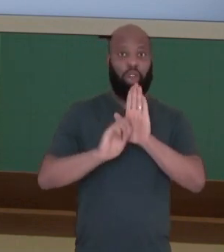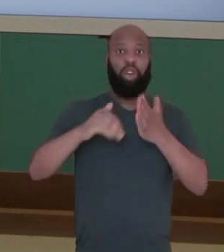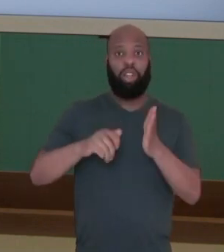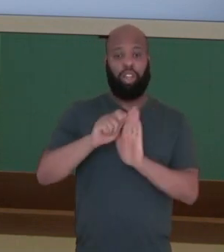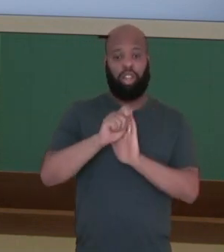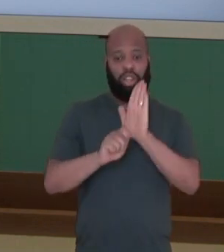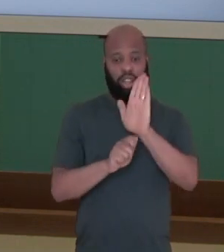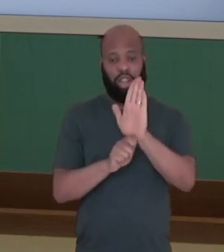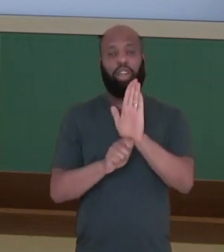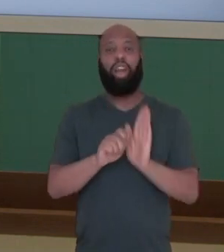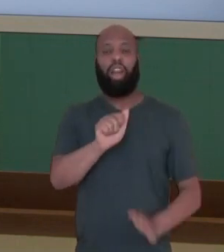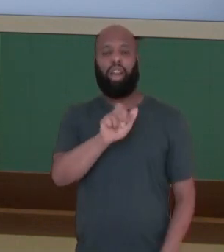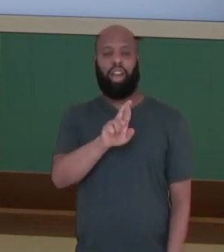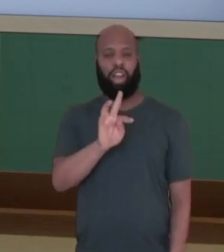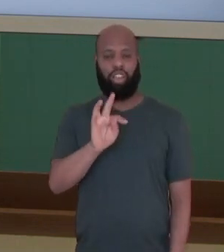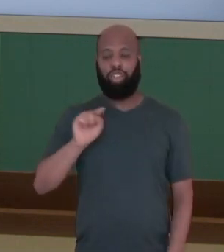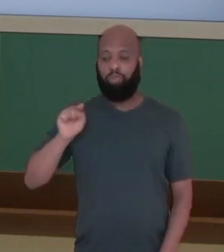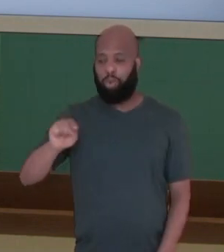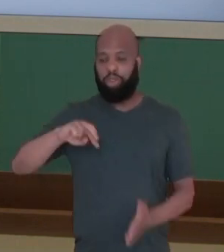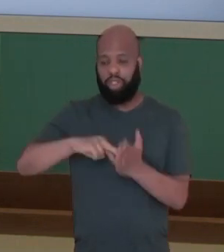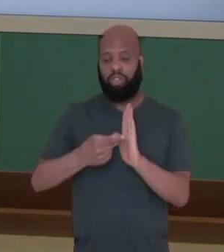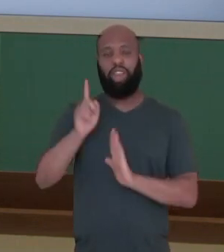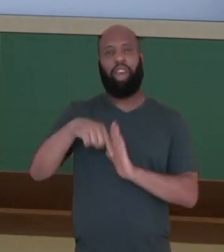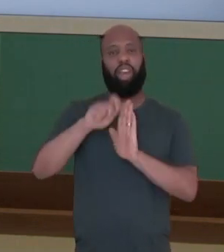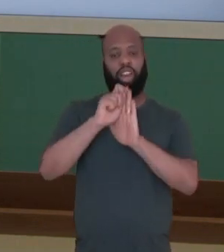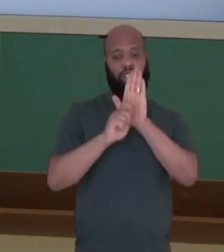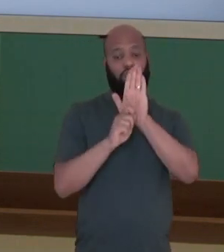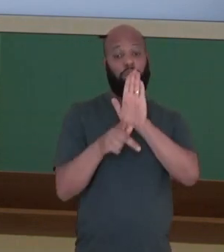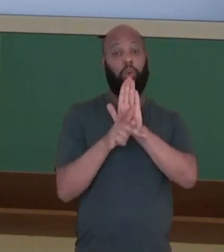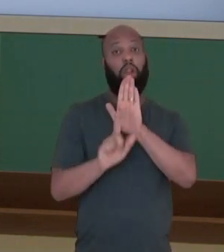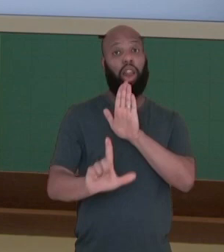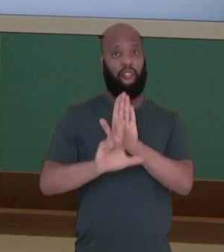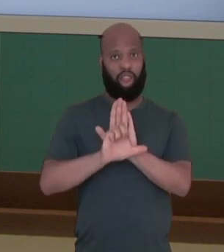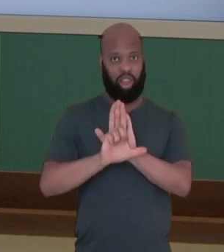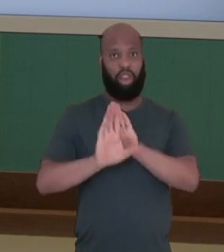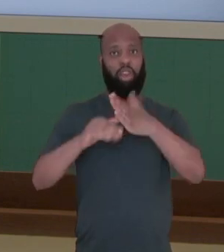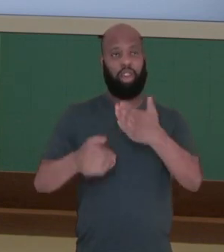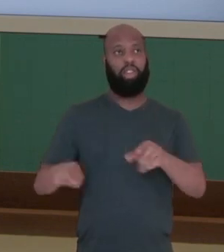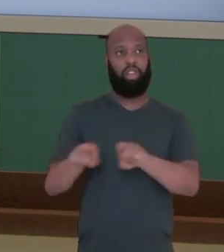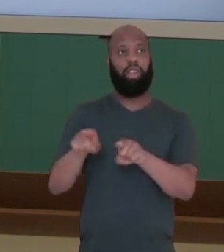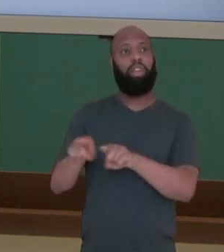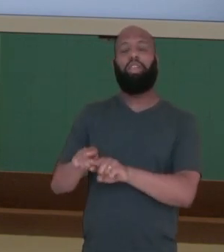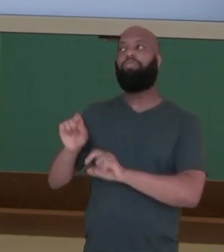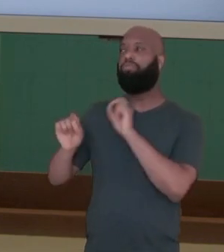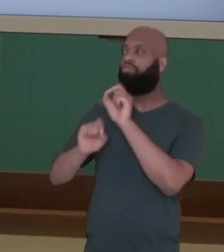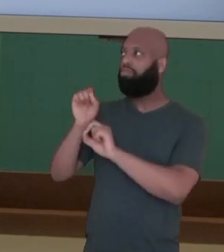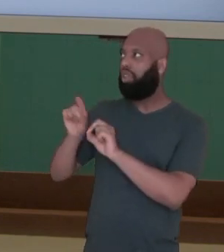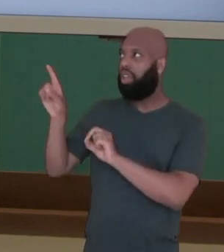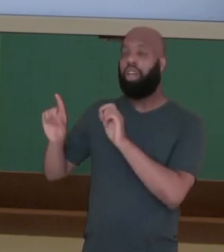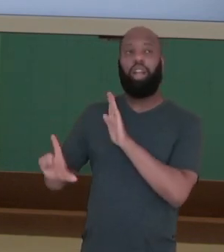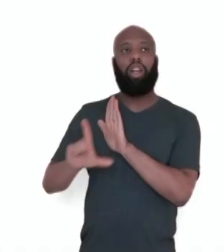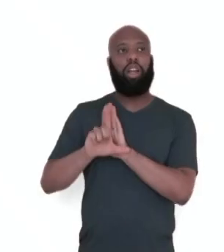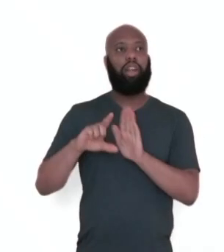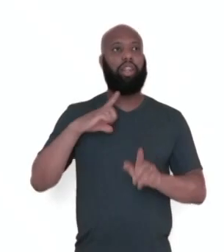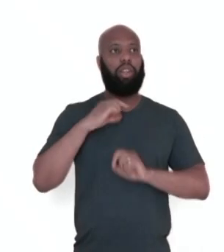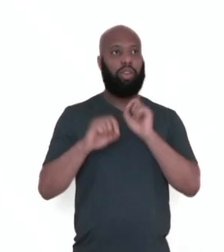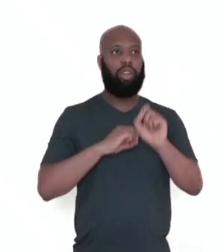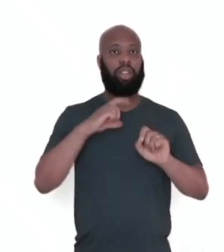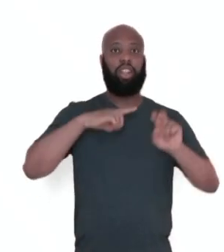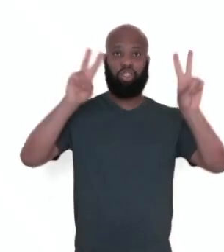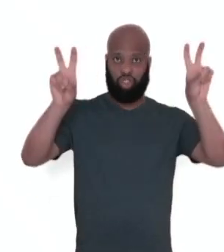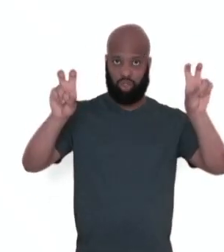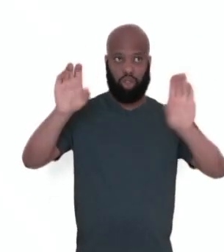ponto, significa que se refere a um determinado artigo de lei. Né? E chama a atenção o fato de que as leis são divididas aí por